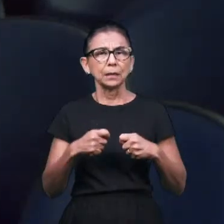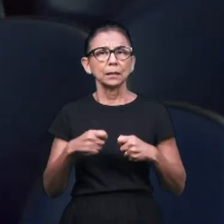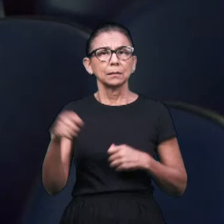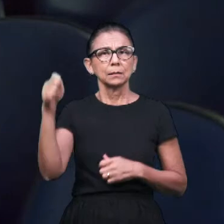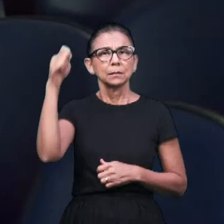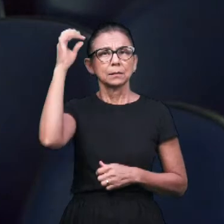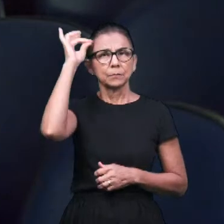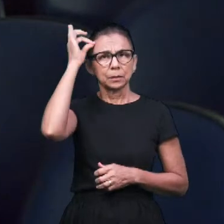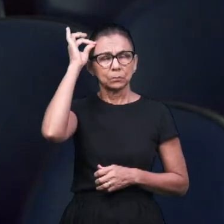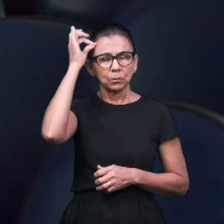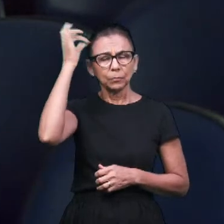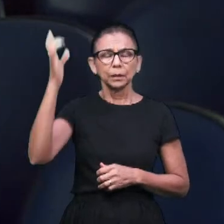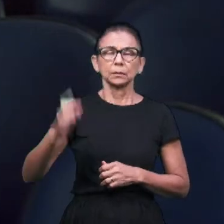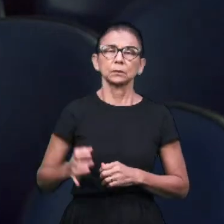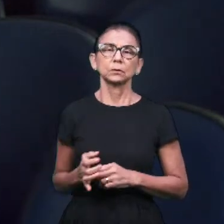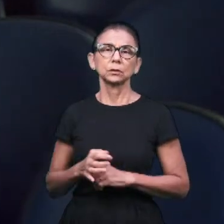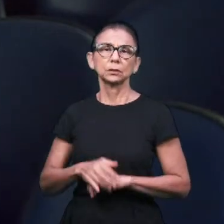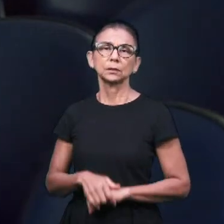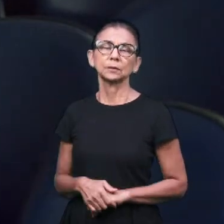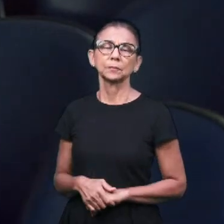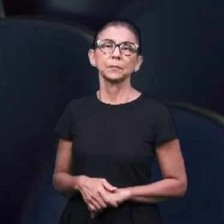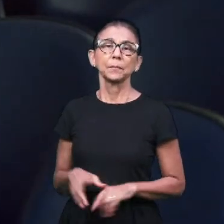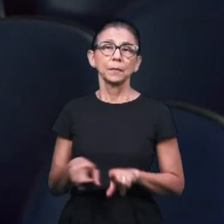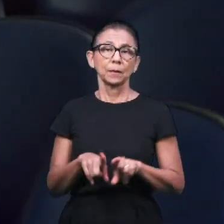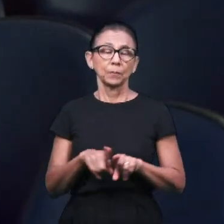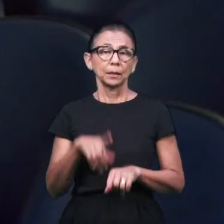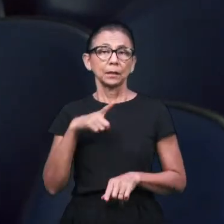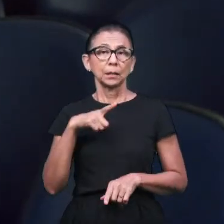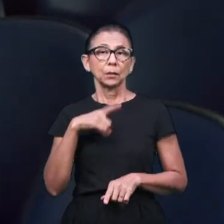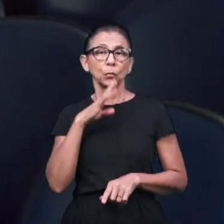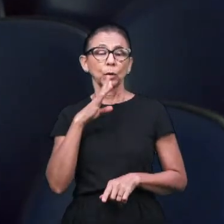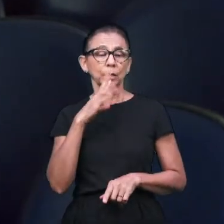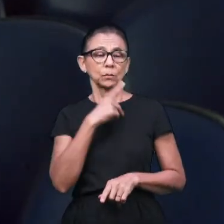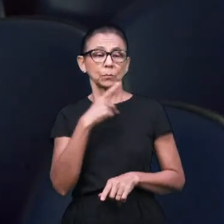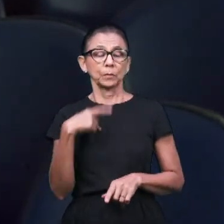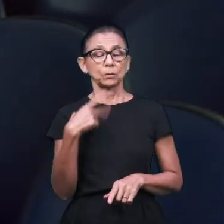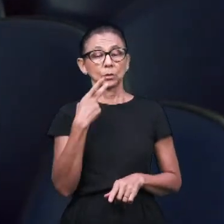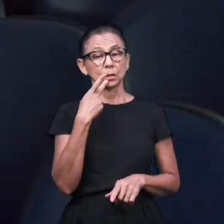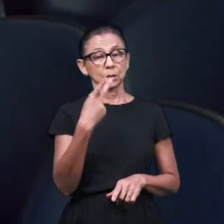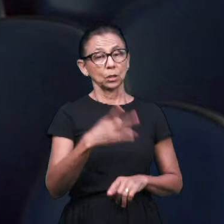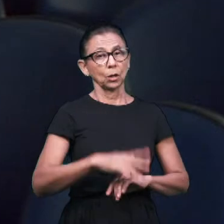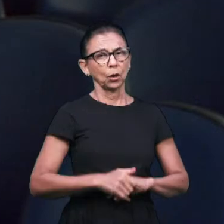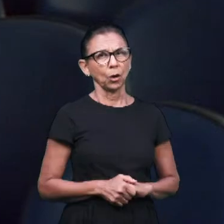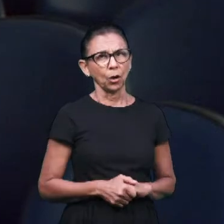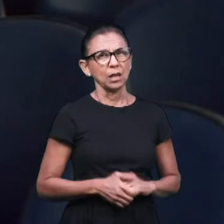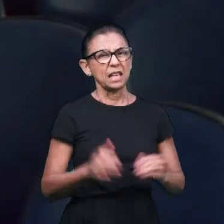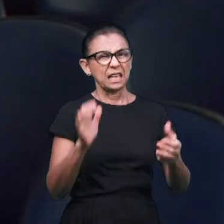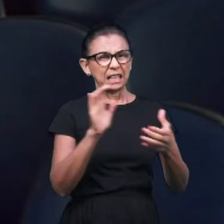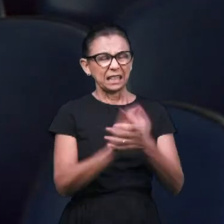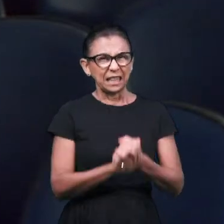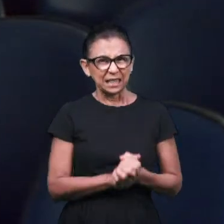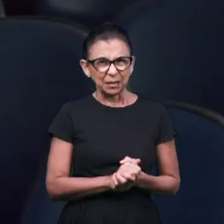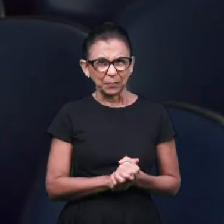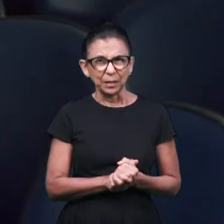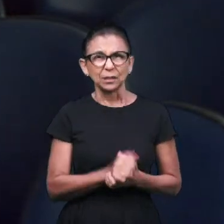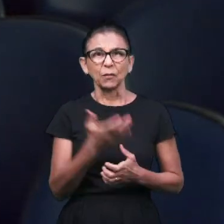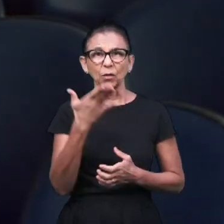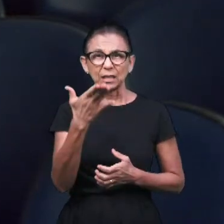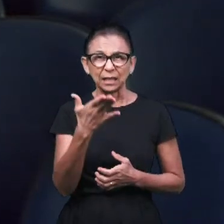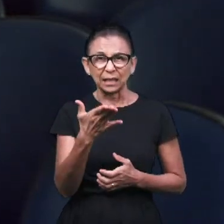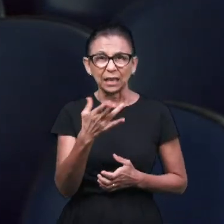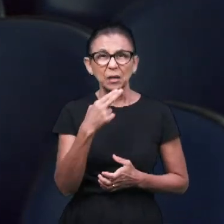Até o pastor que sempre fala o seguinte, ó, casamento não é para fraco, não. O irmão é muito fraquinho, está com